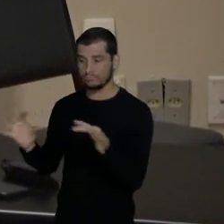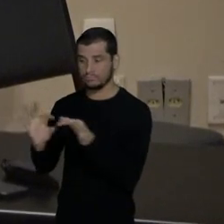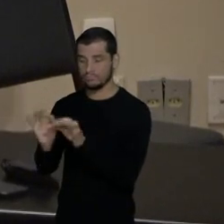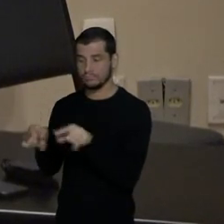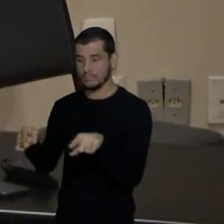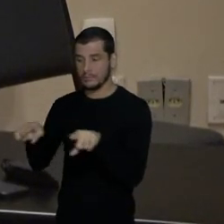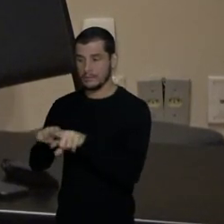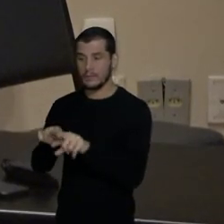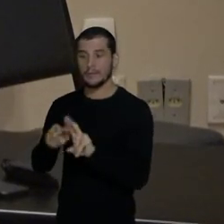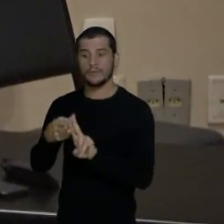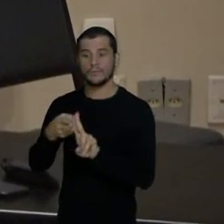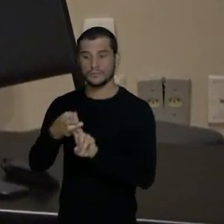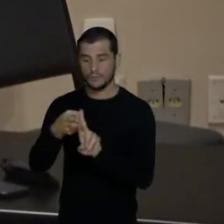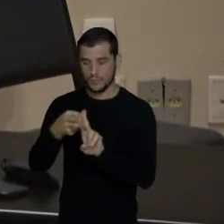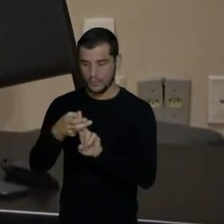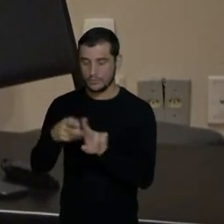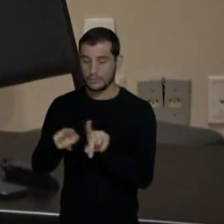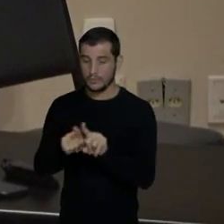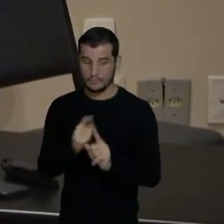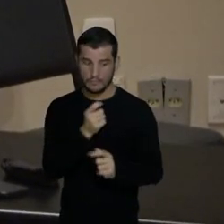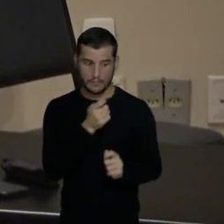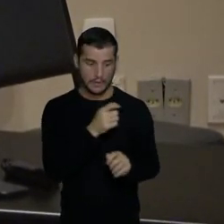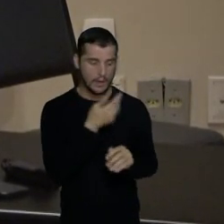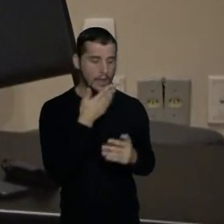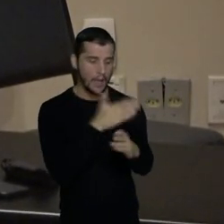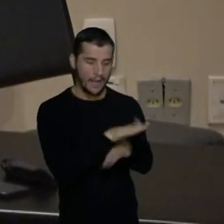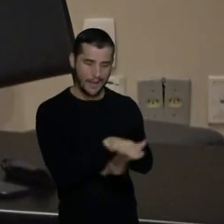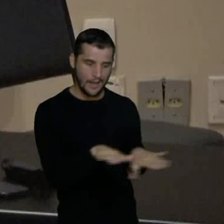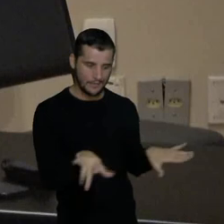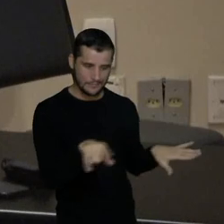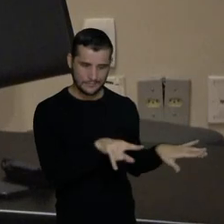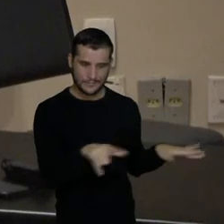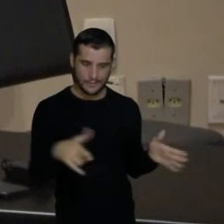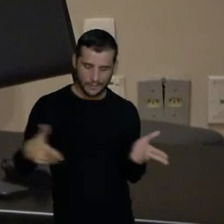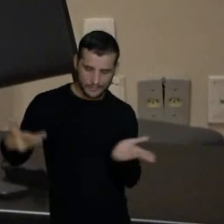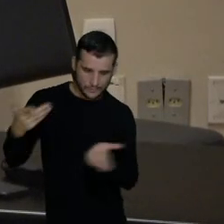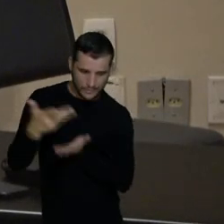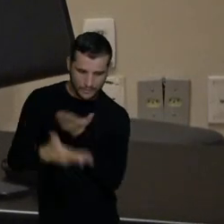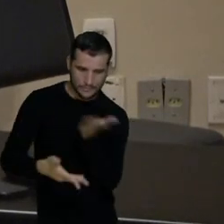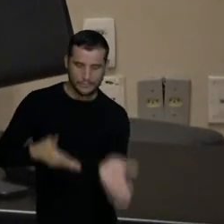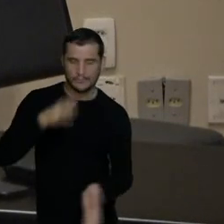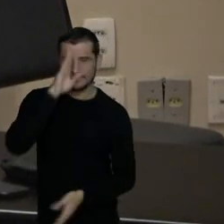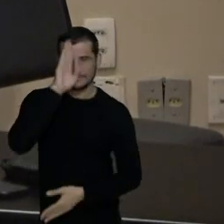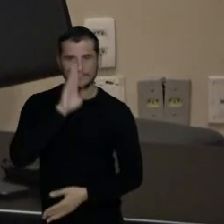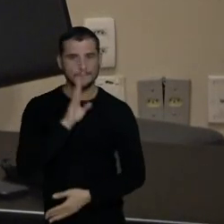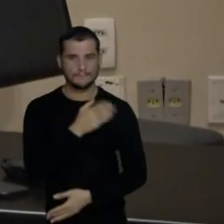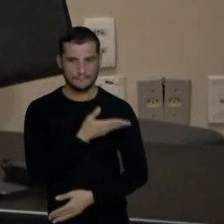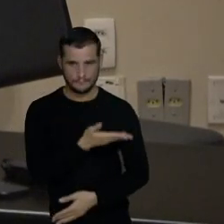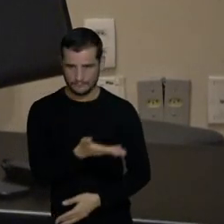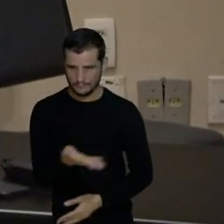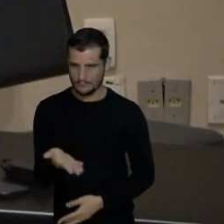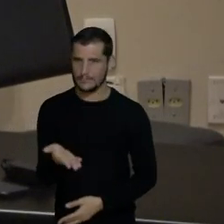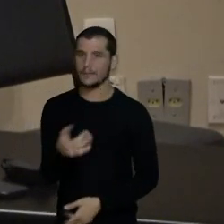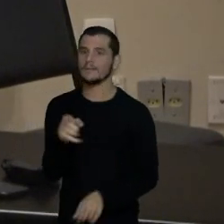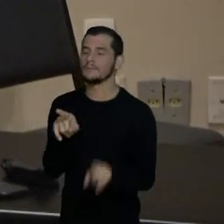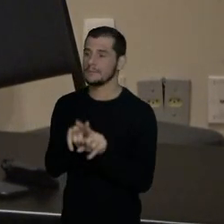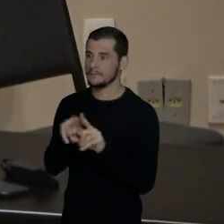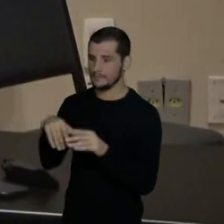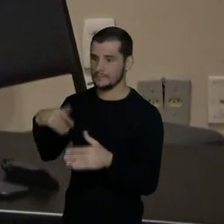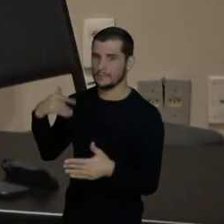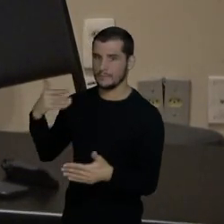as crianças são atendidas de maneira gratuita e que também a gente tem hoje em dia gestão em relação